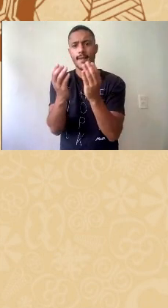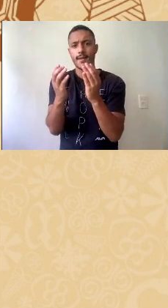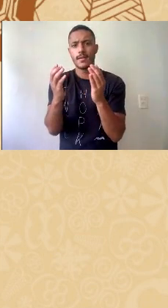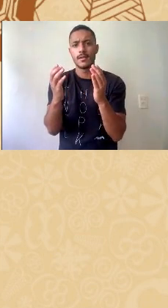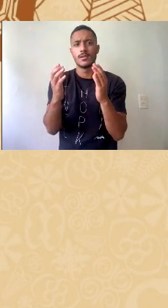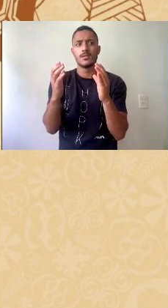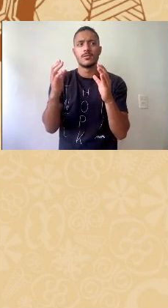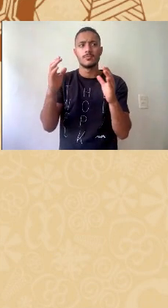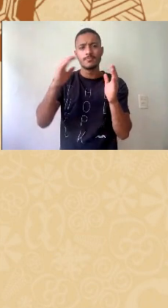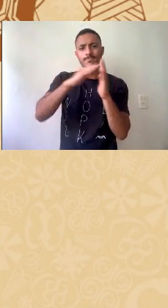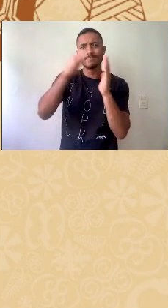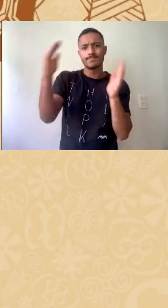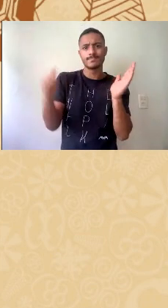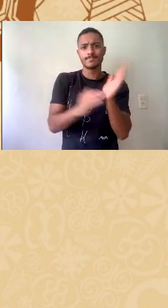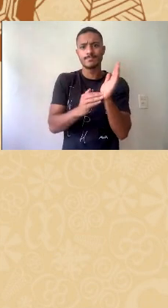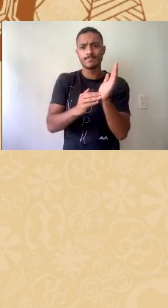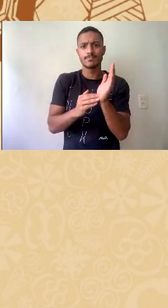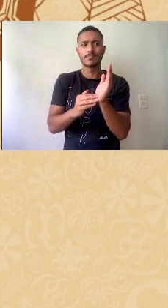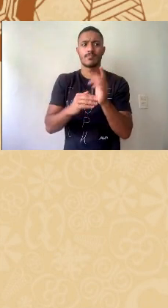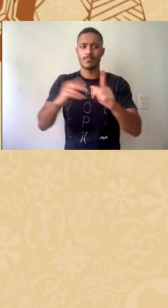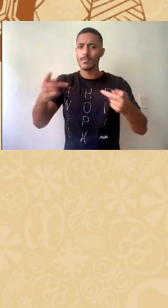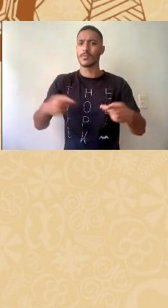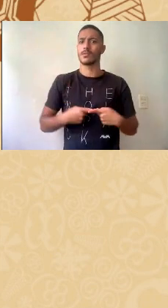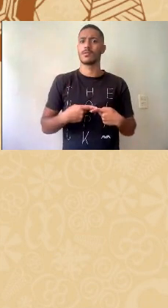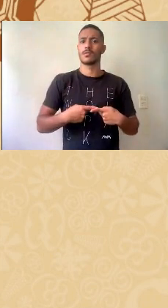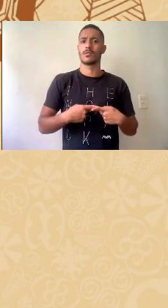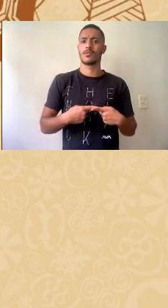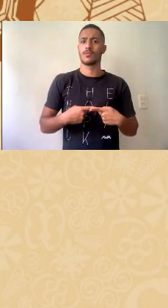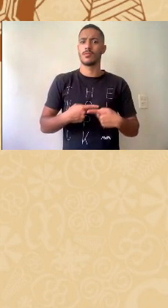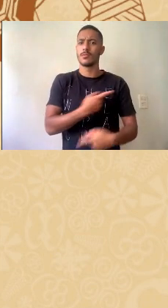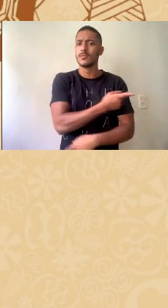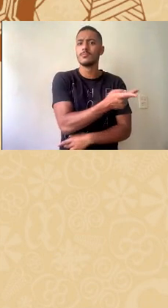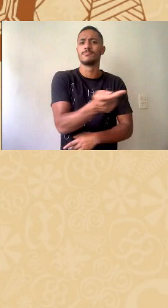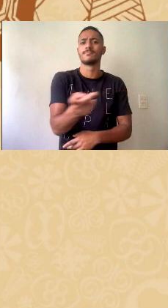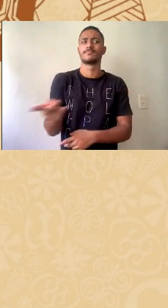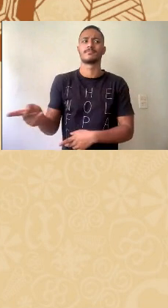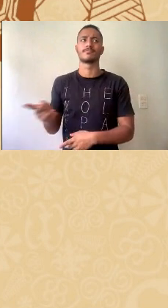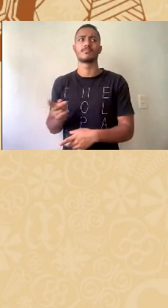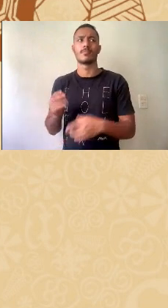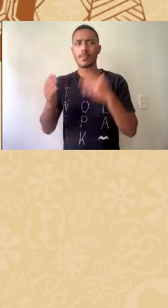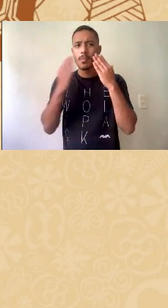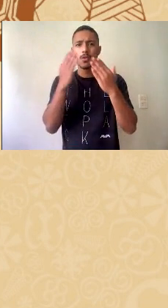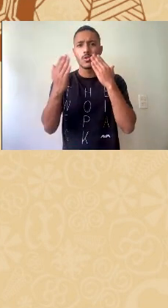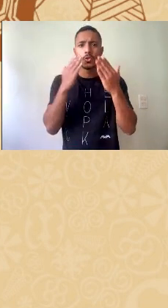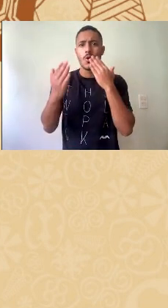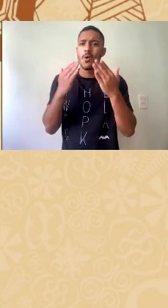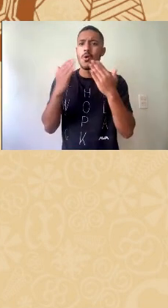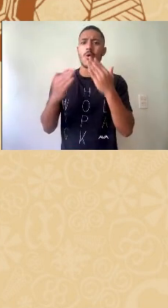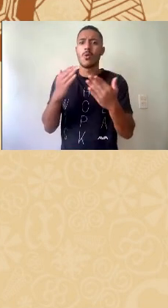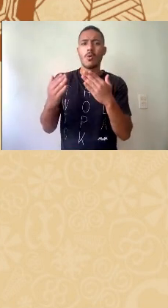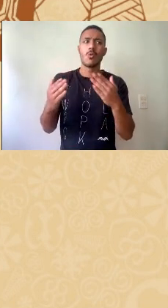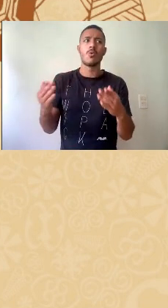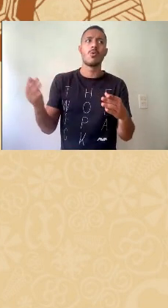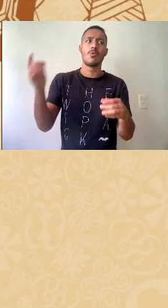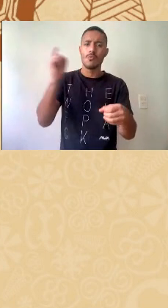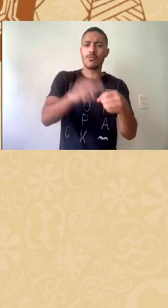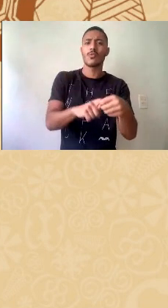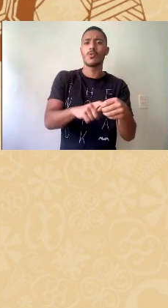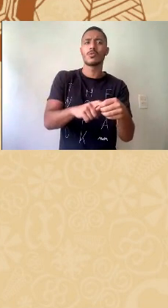humana. Nós, enquanto psicólogas e psicólogos, um dos nossos princípios é sempre retomar a história do